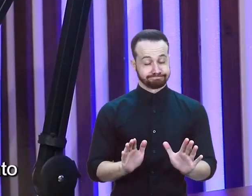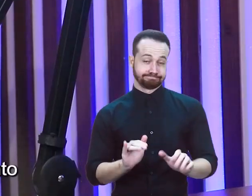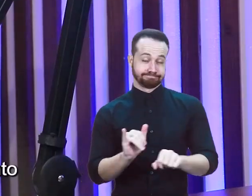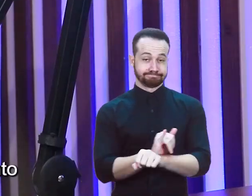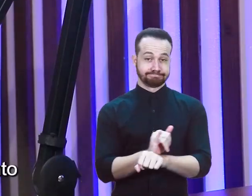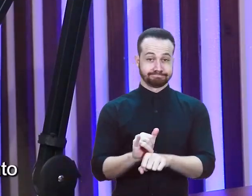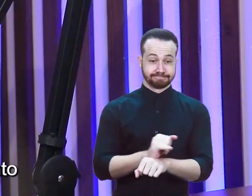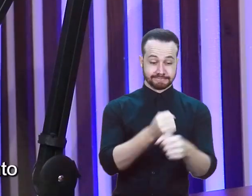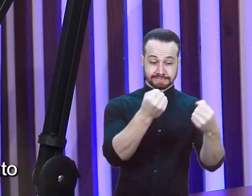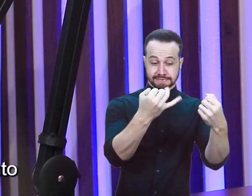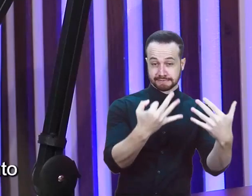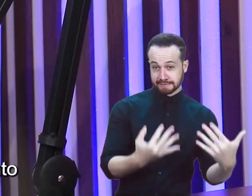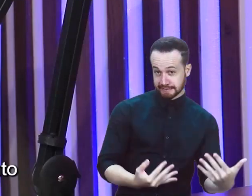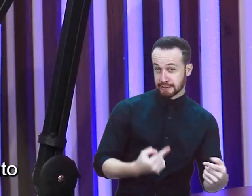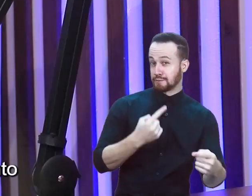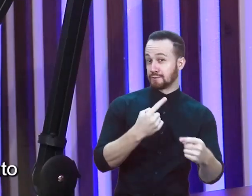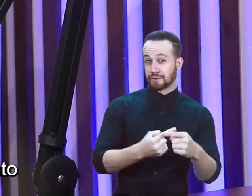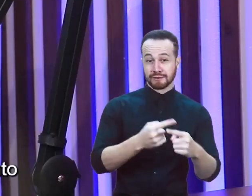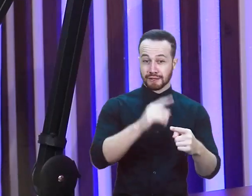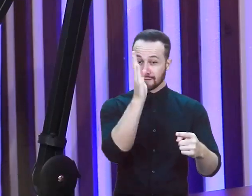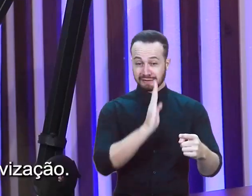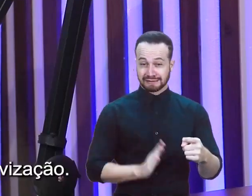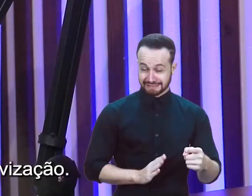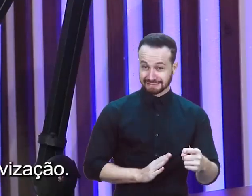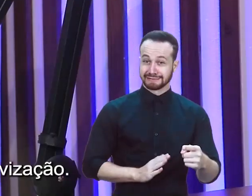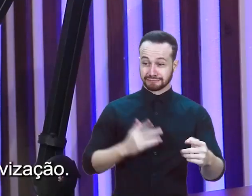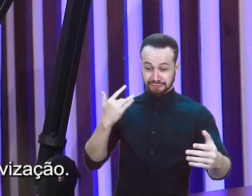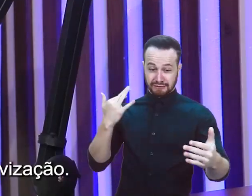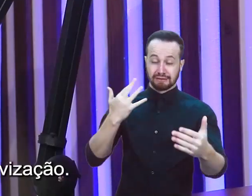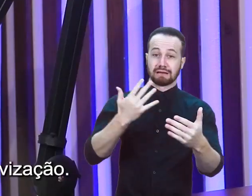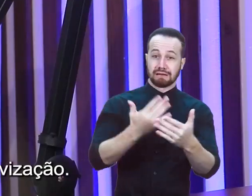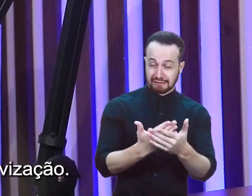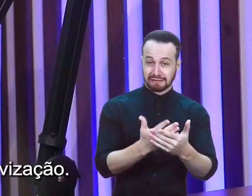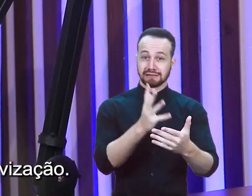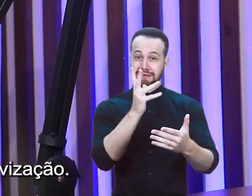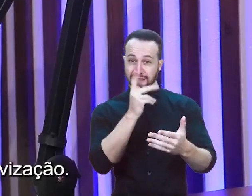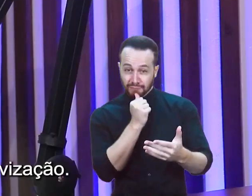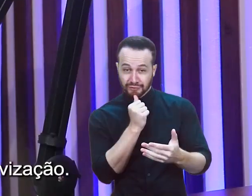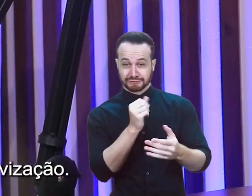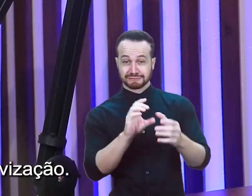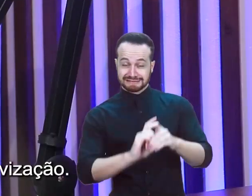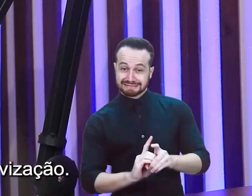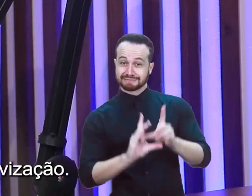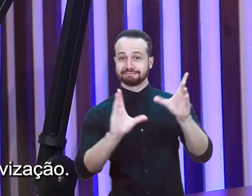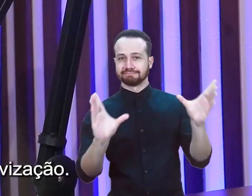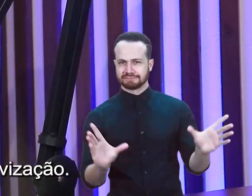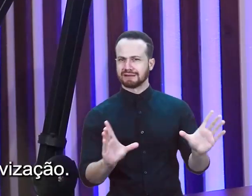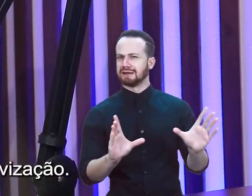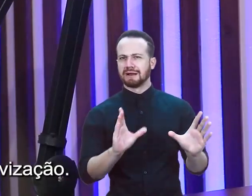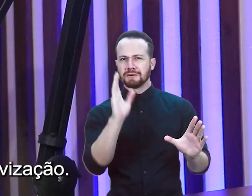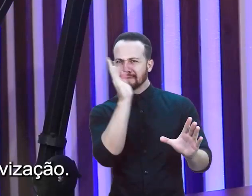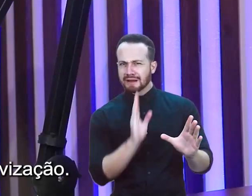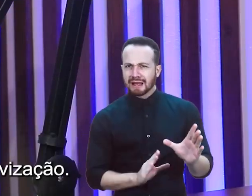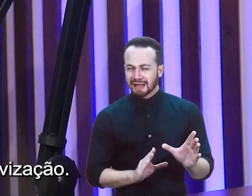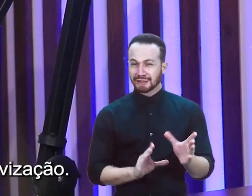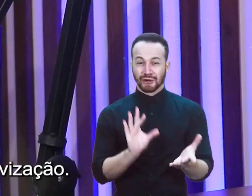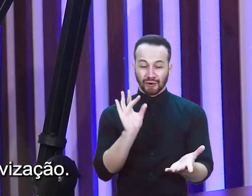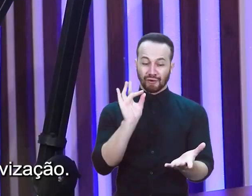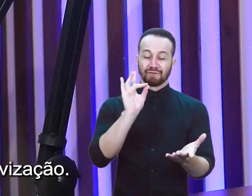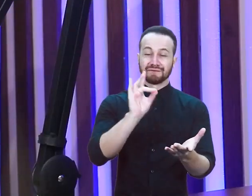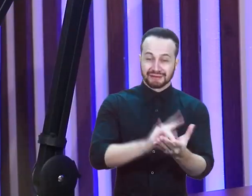a explicação por que o Brasil demorou tanto. E olha, o Brasil só põe oficialmente um fim